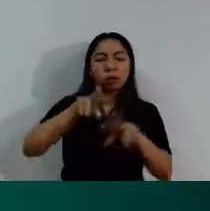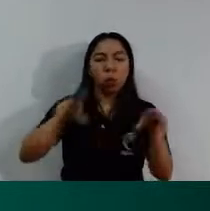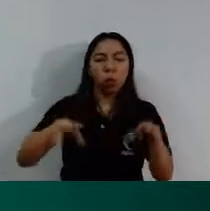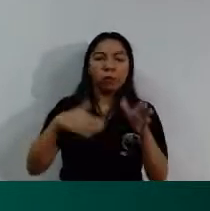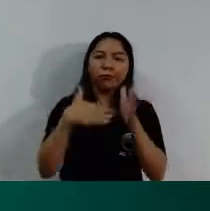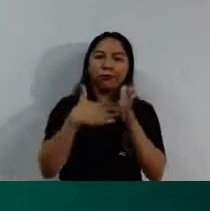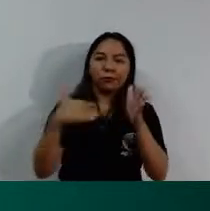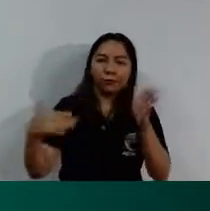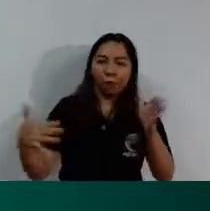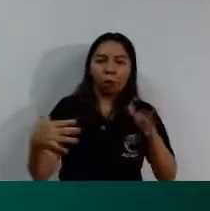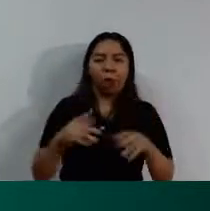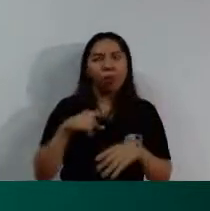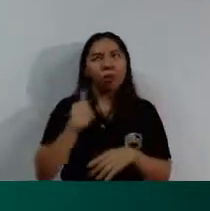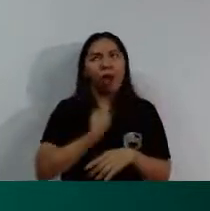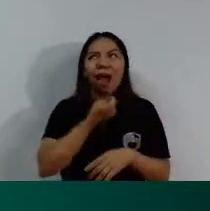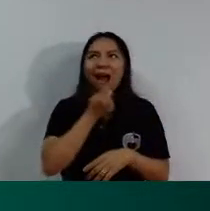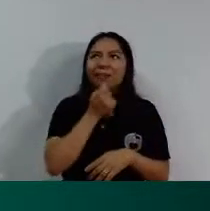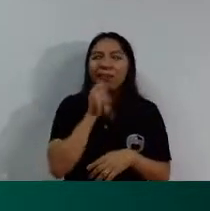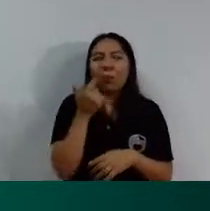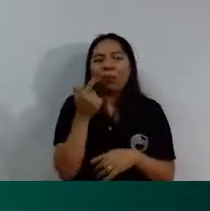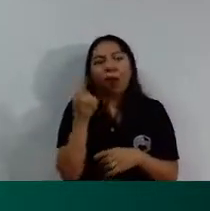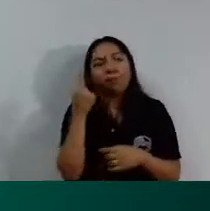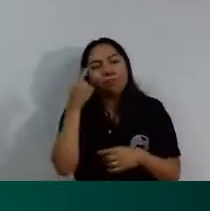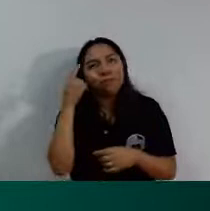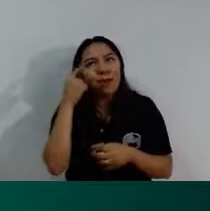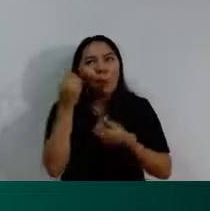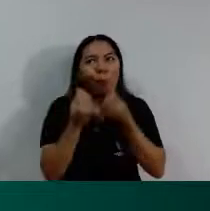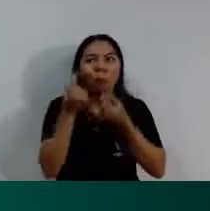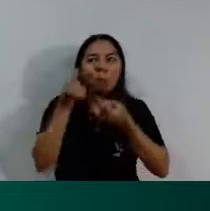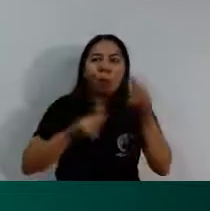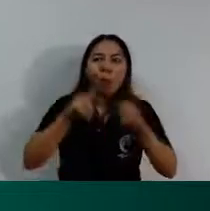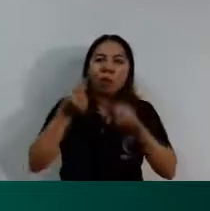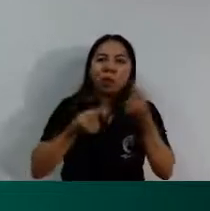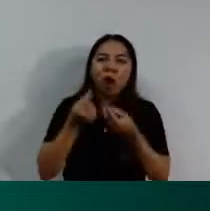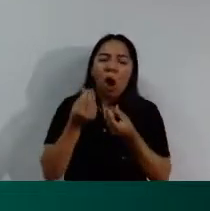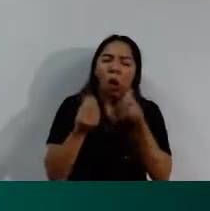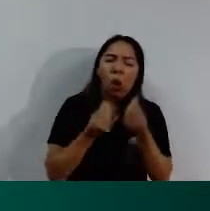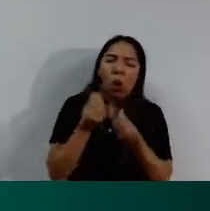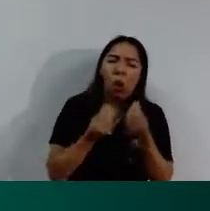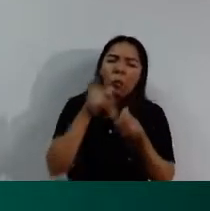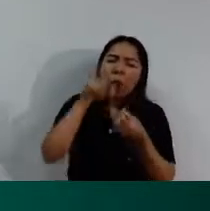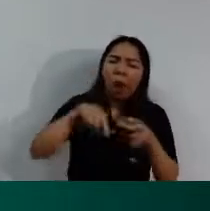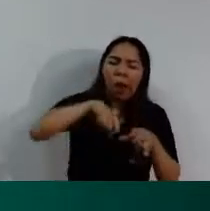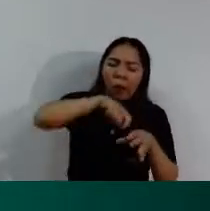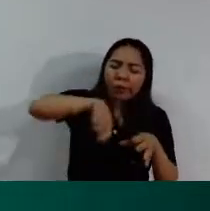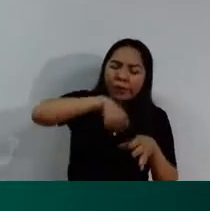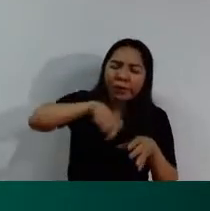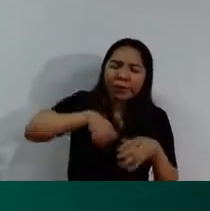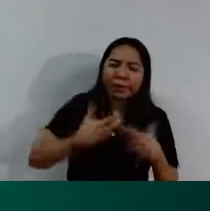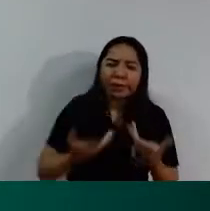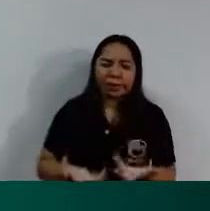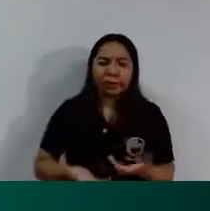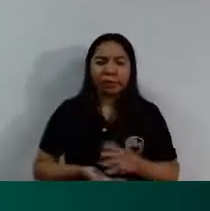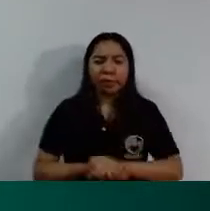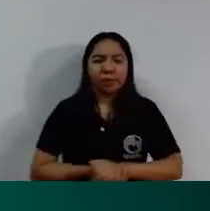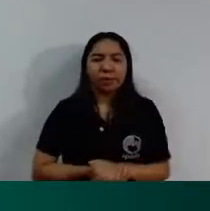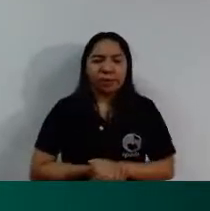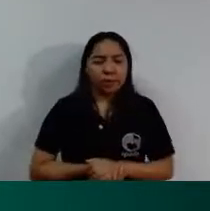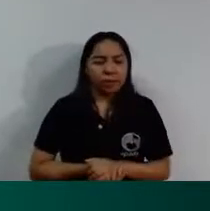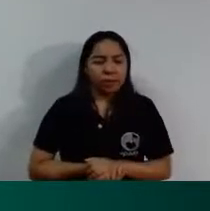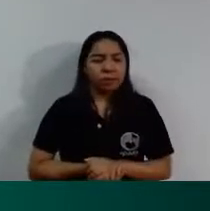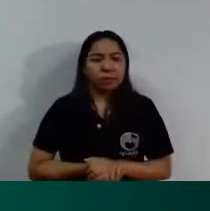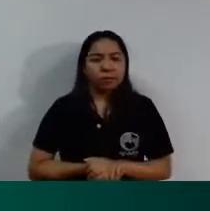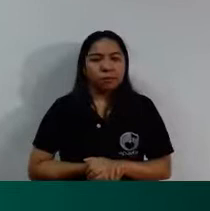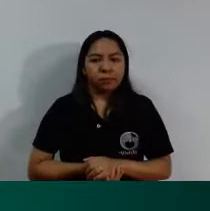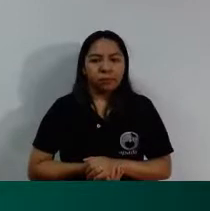tinha ainda uma ideia de política como é a cozinha solidária né e é e